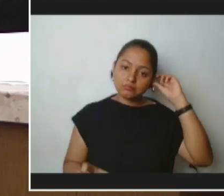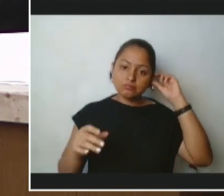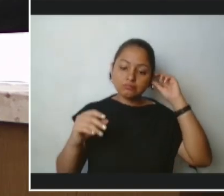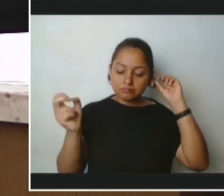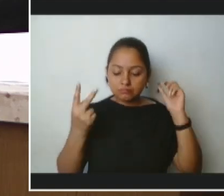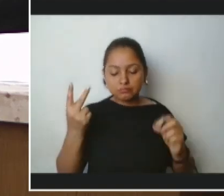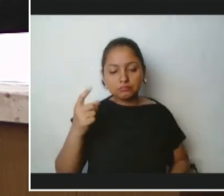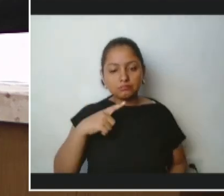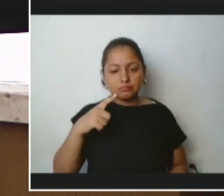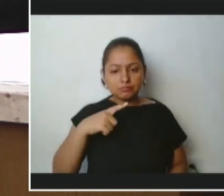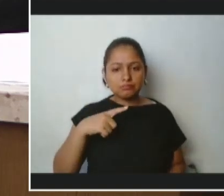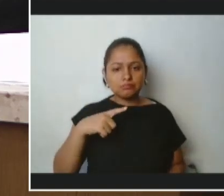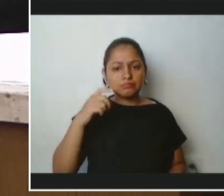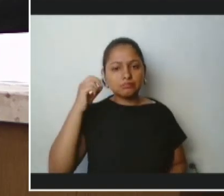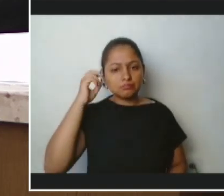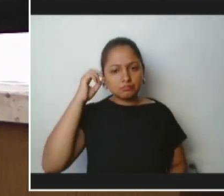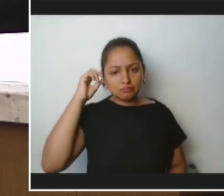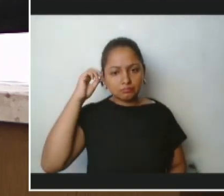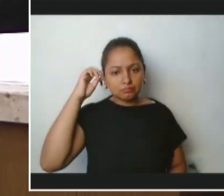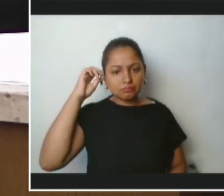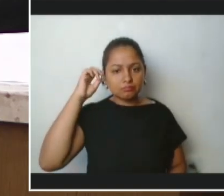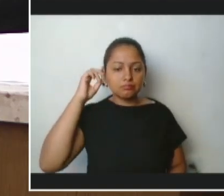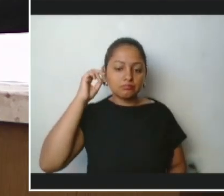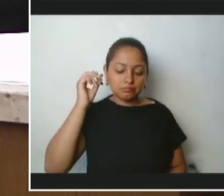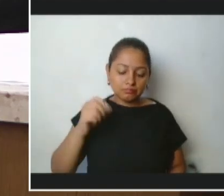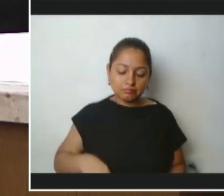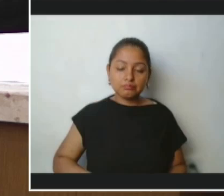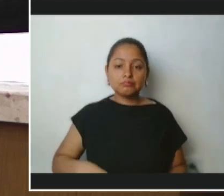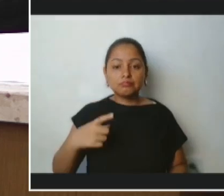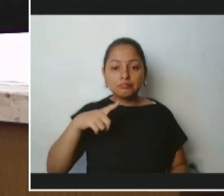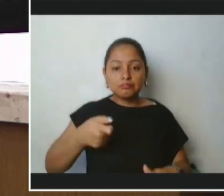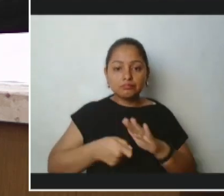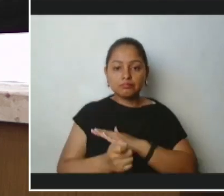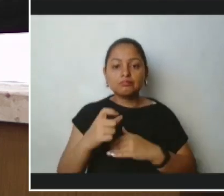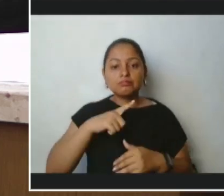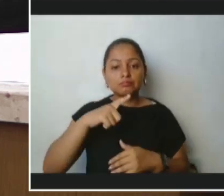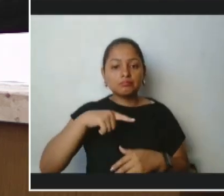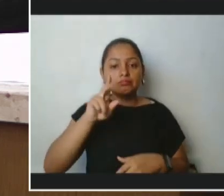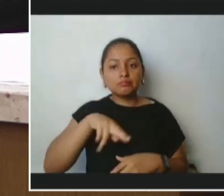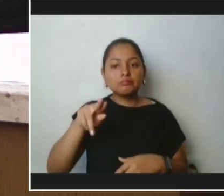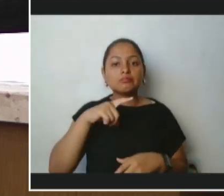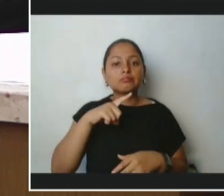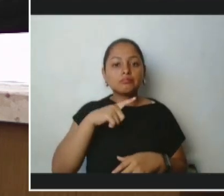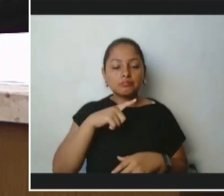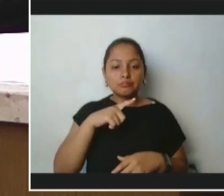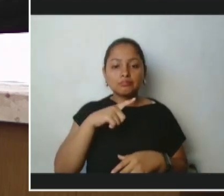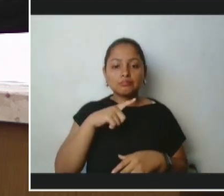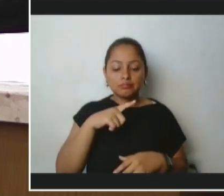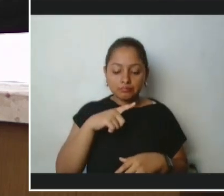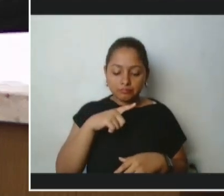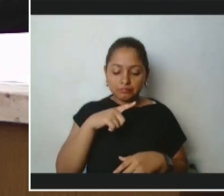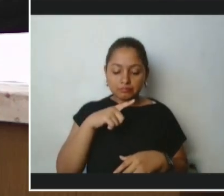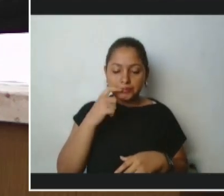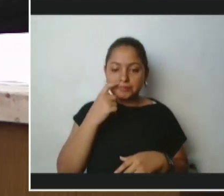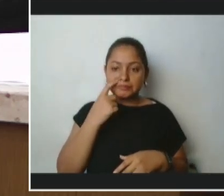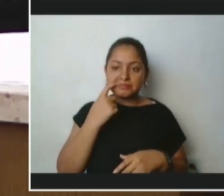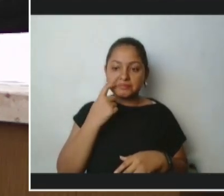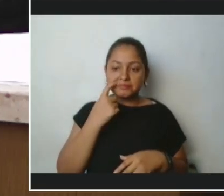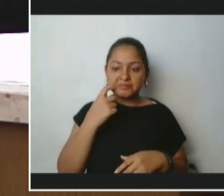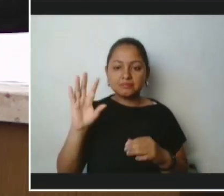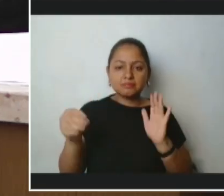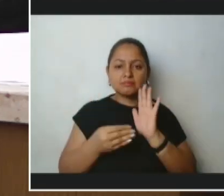aporte realmente fique aplicado conforme é estabelecido em lei. Então, no mínimo 5